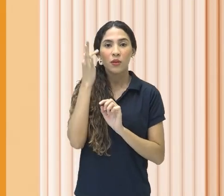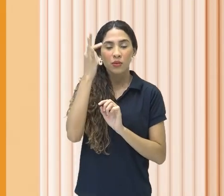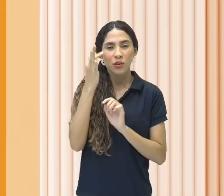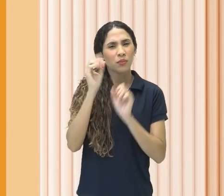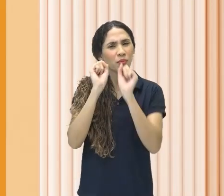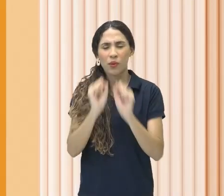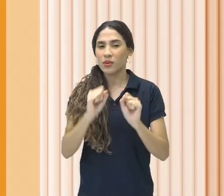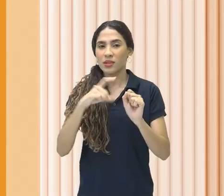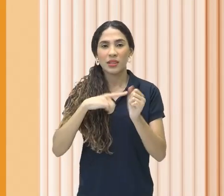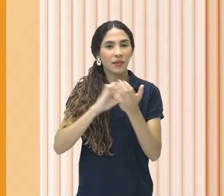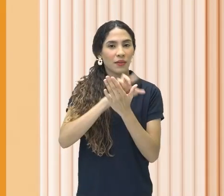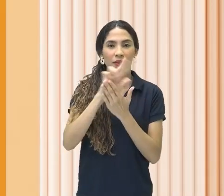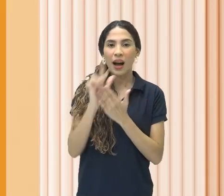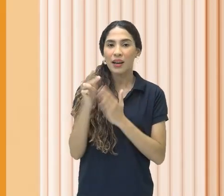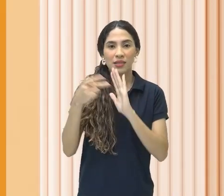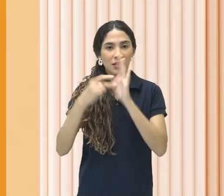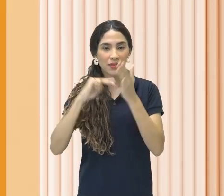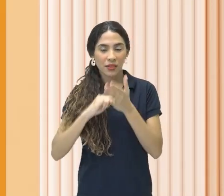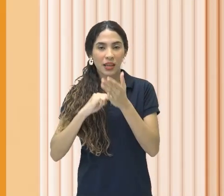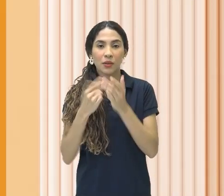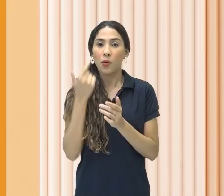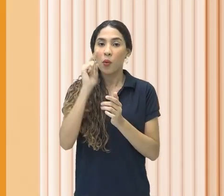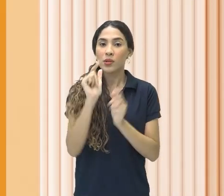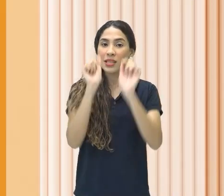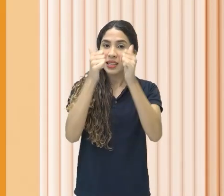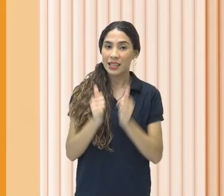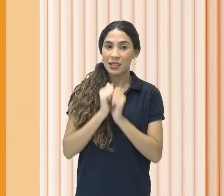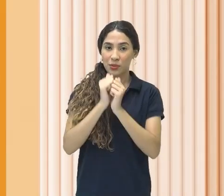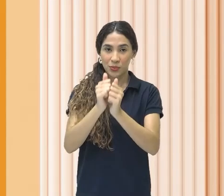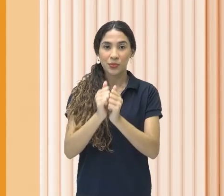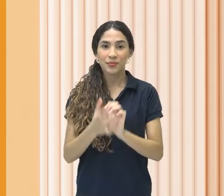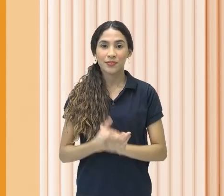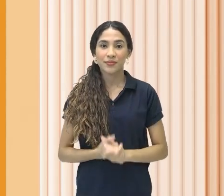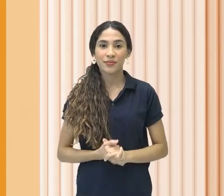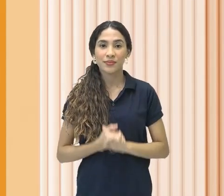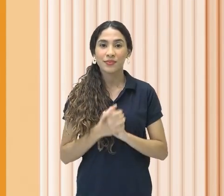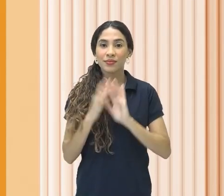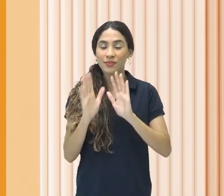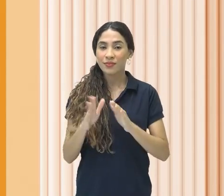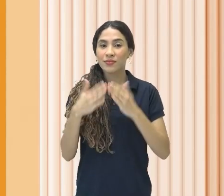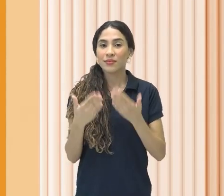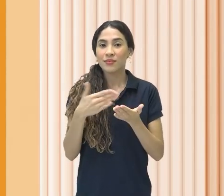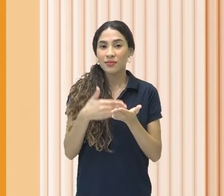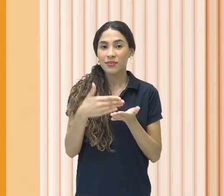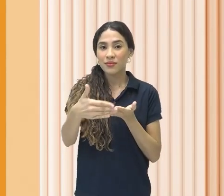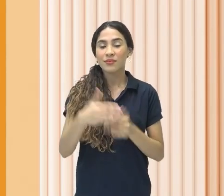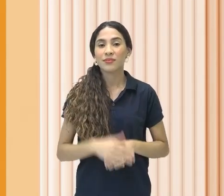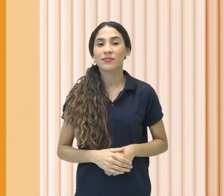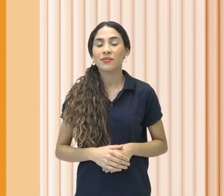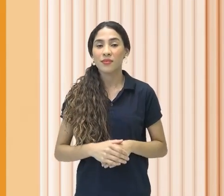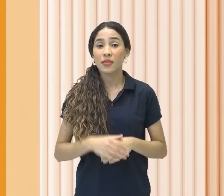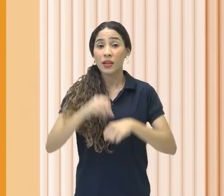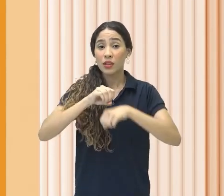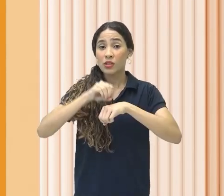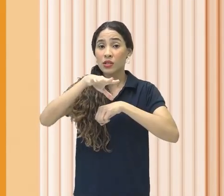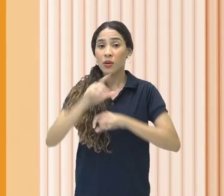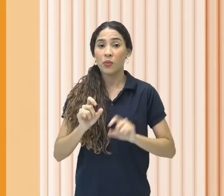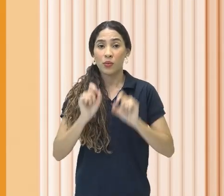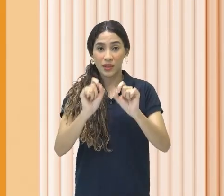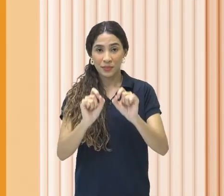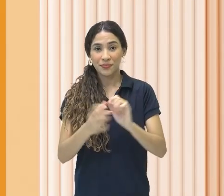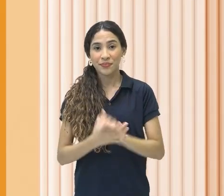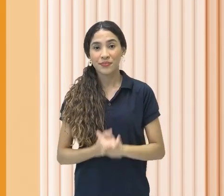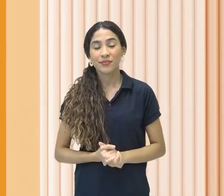aí várias ideias para a gente analisar juntos aqui. Então, nós vamos começar jogando para vocês aí,